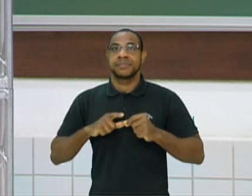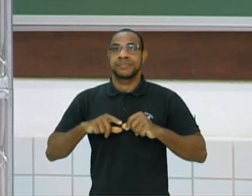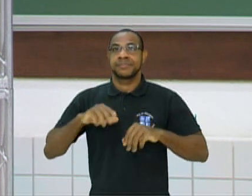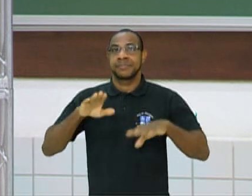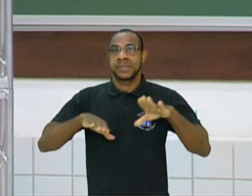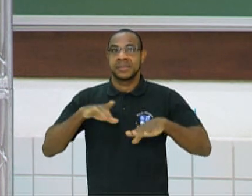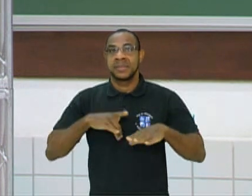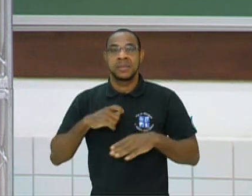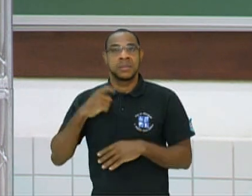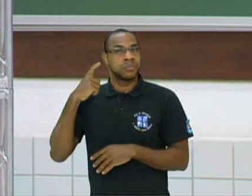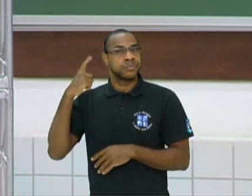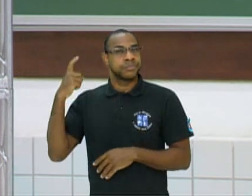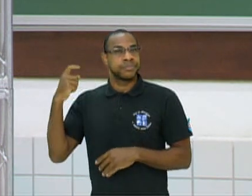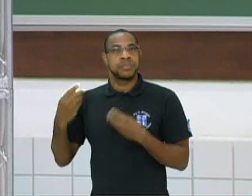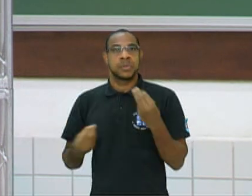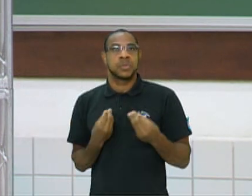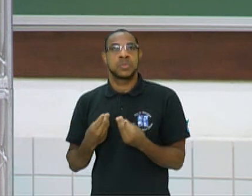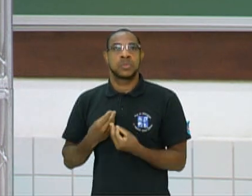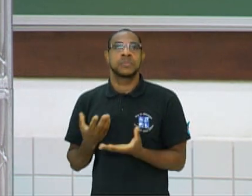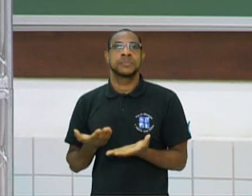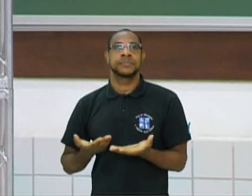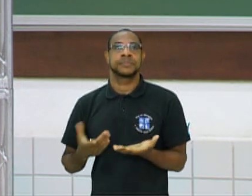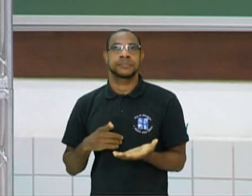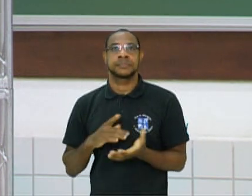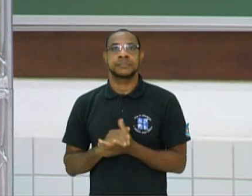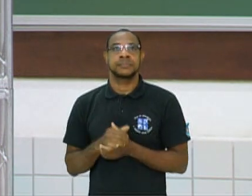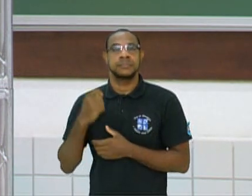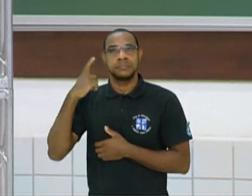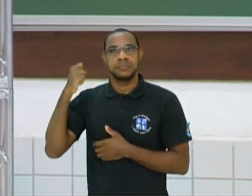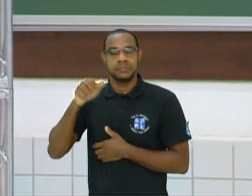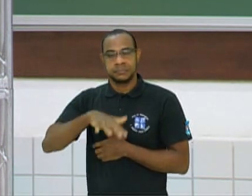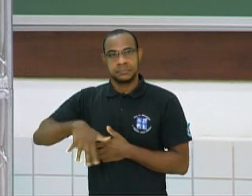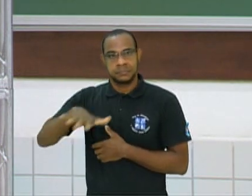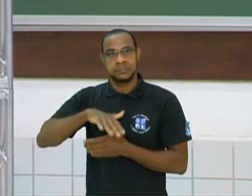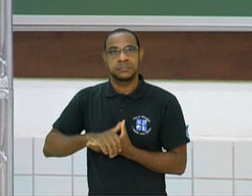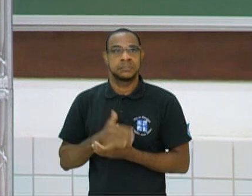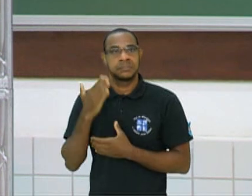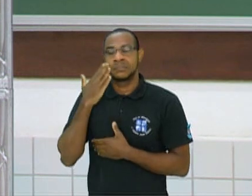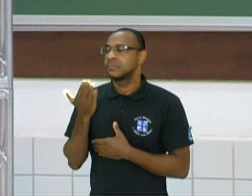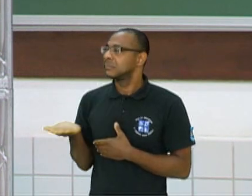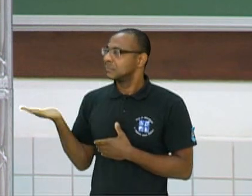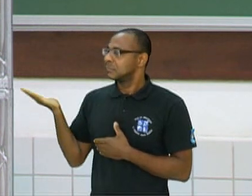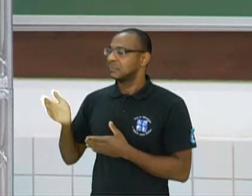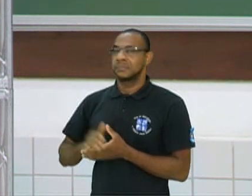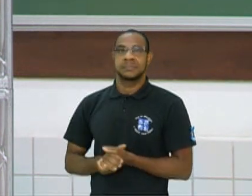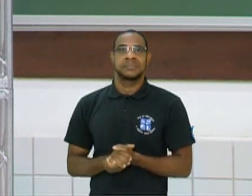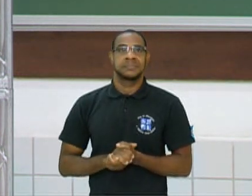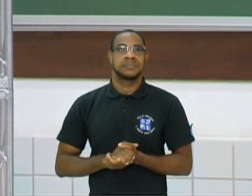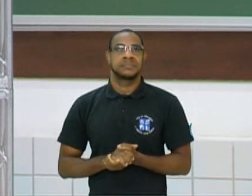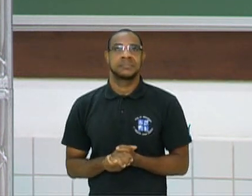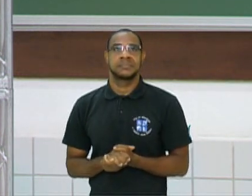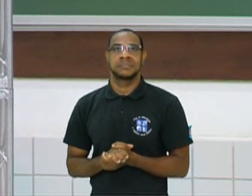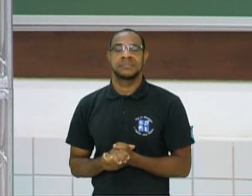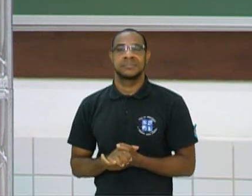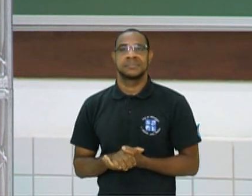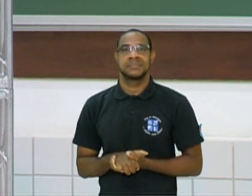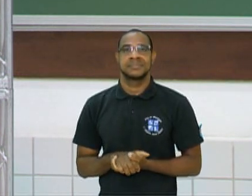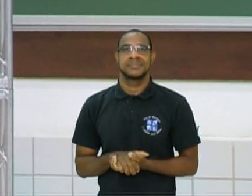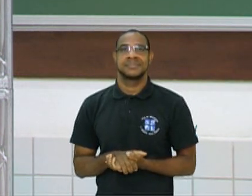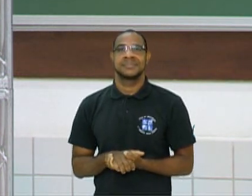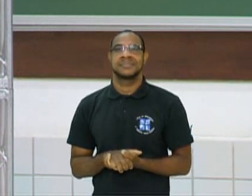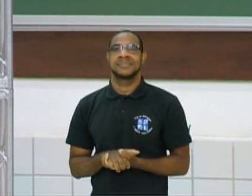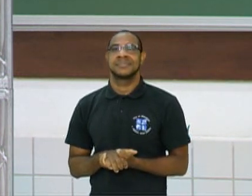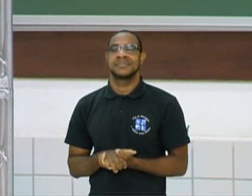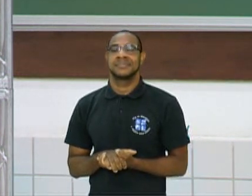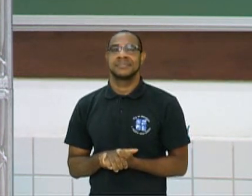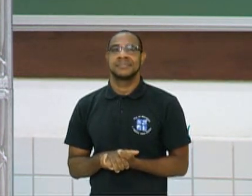que os sons, para que o áudio fique agradável para tudo. Então nós temos lá, protections for gangs, club nations,